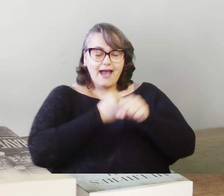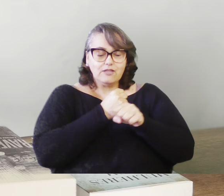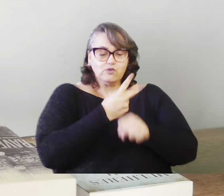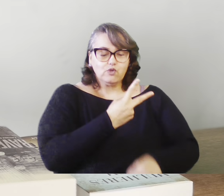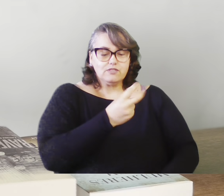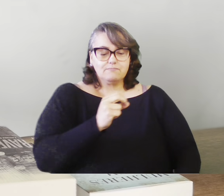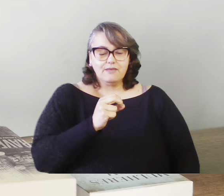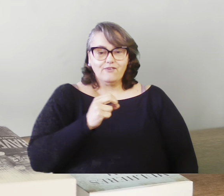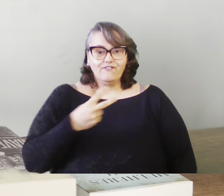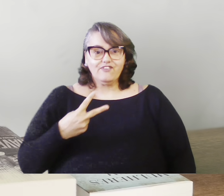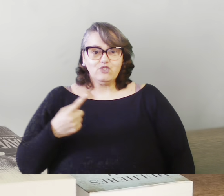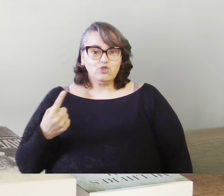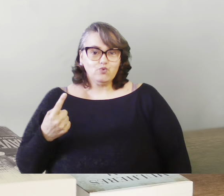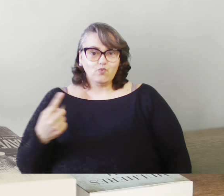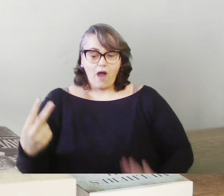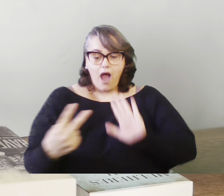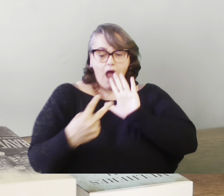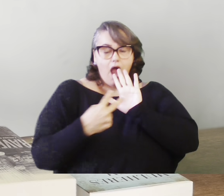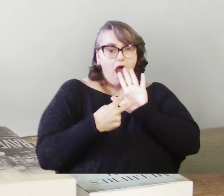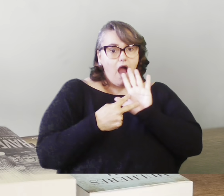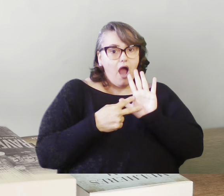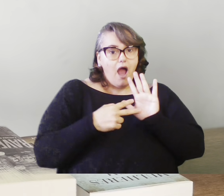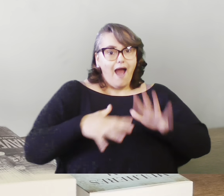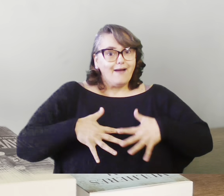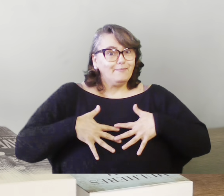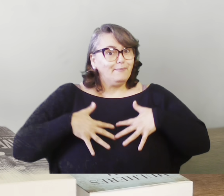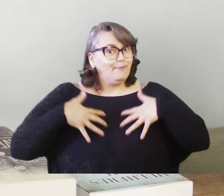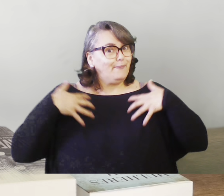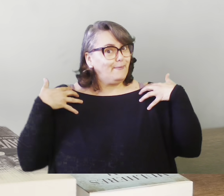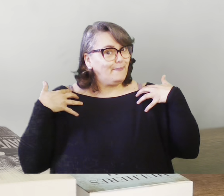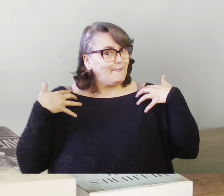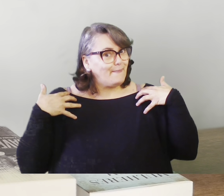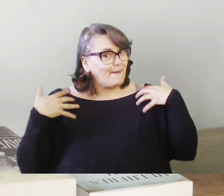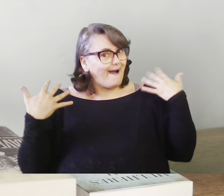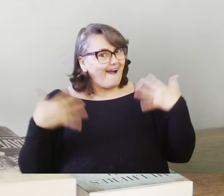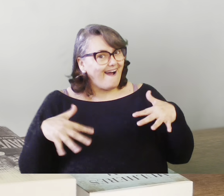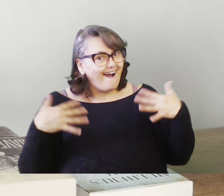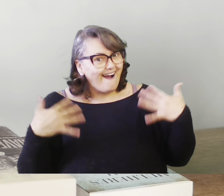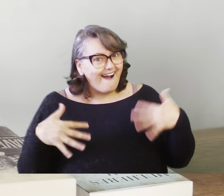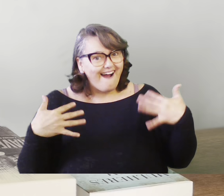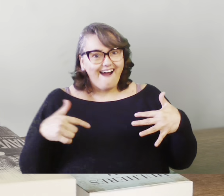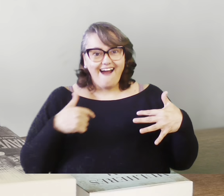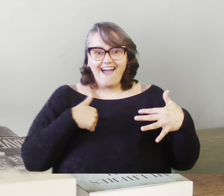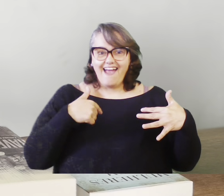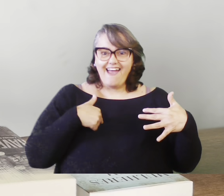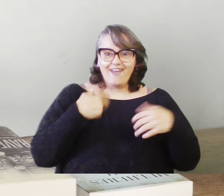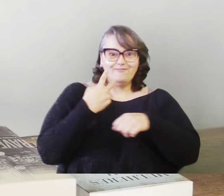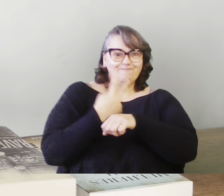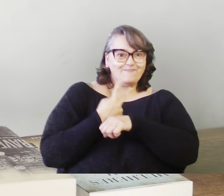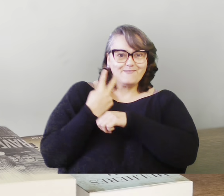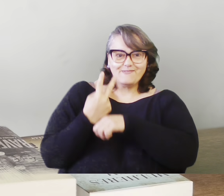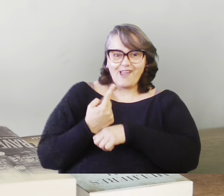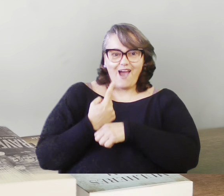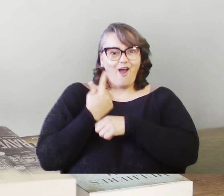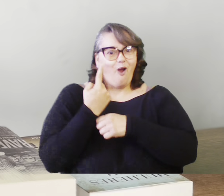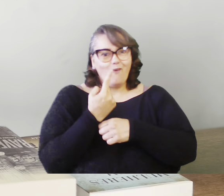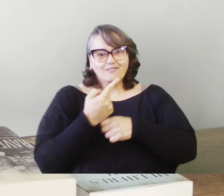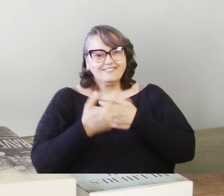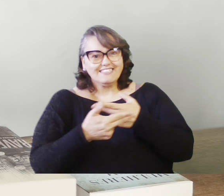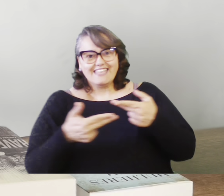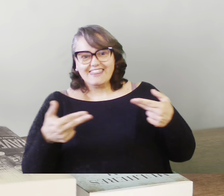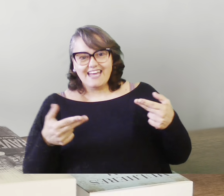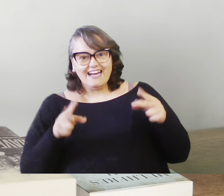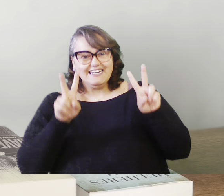li em 2021 e que me chamou muita atenção. E aí eu acabei indo